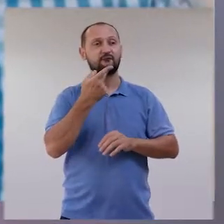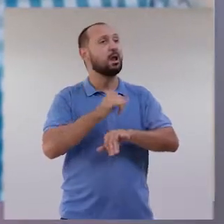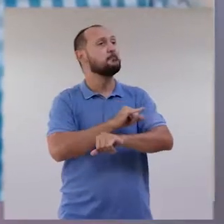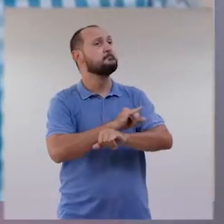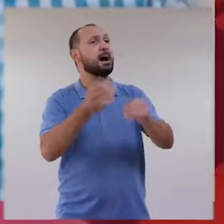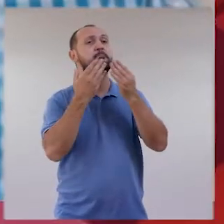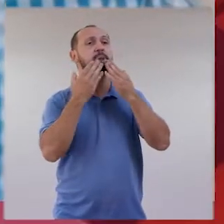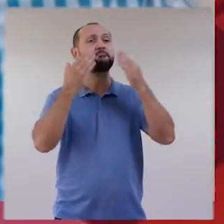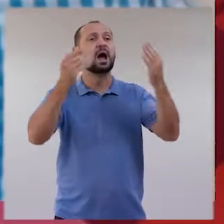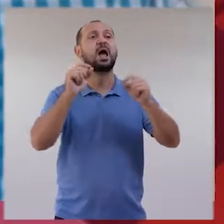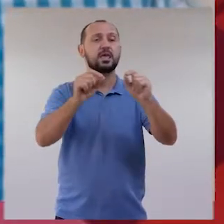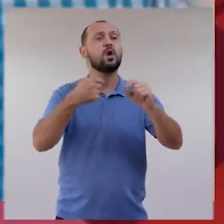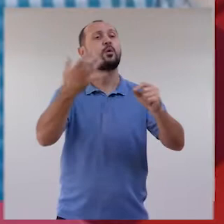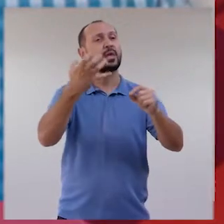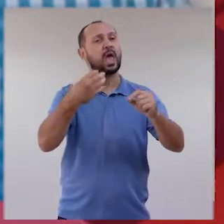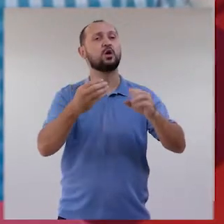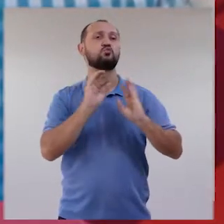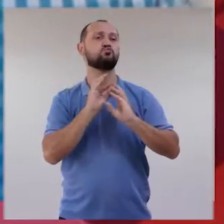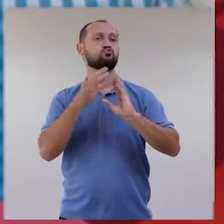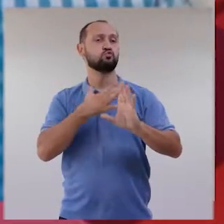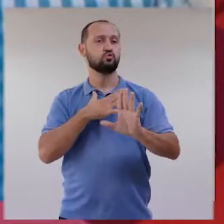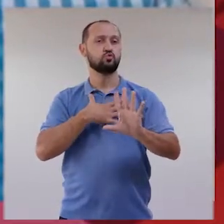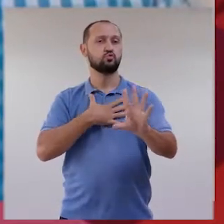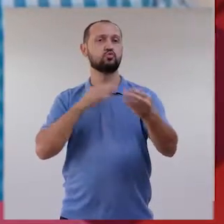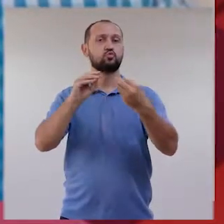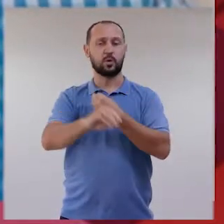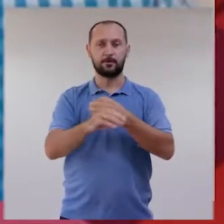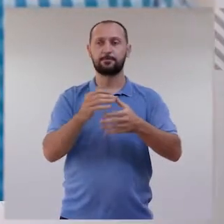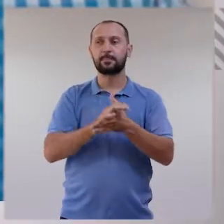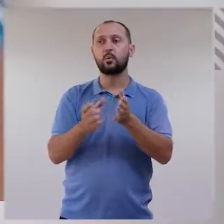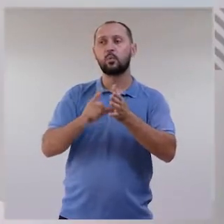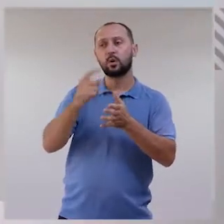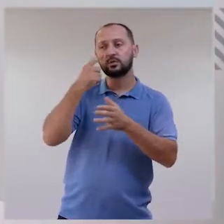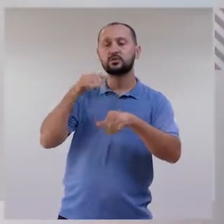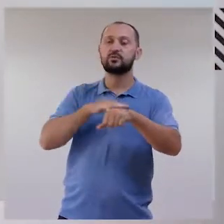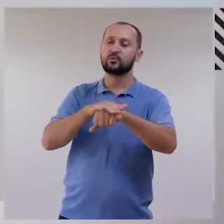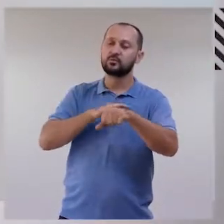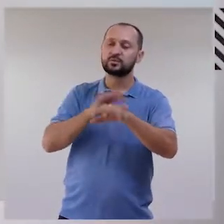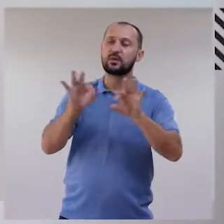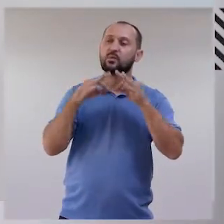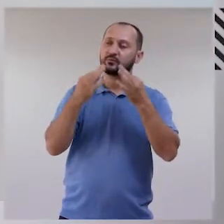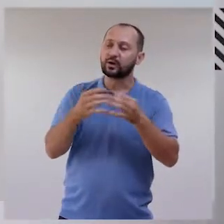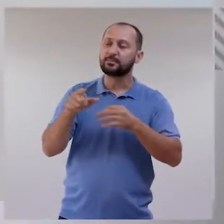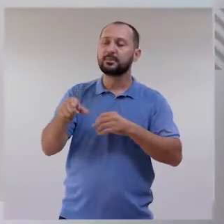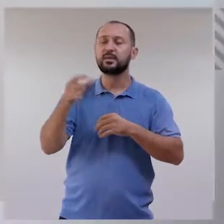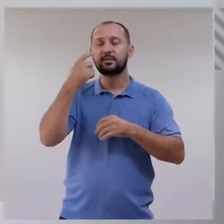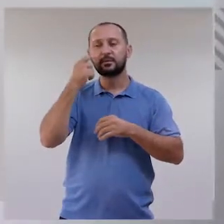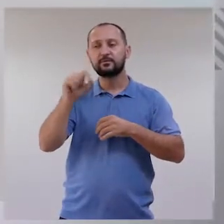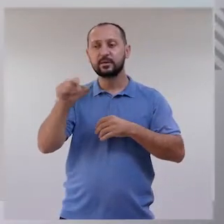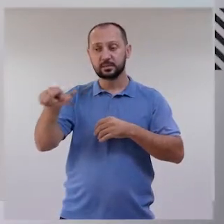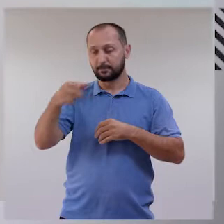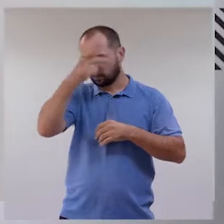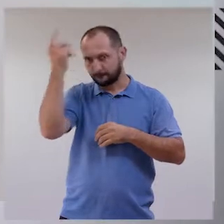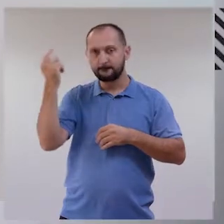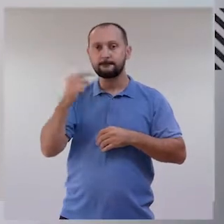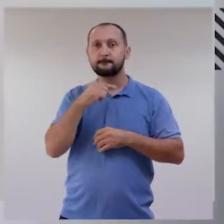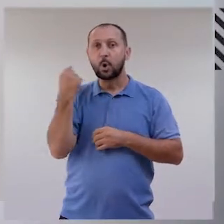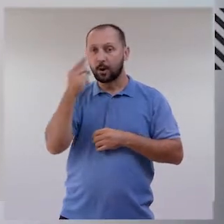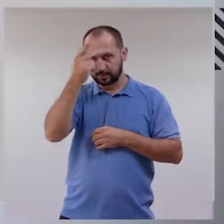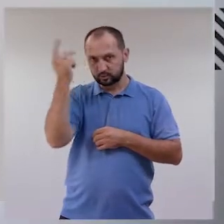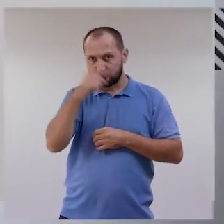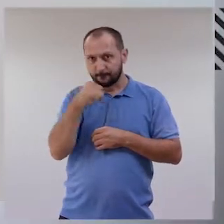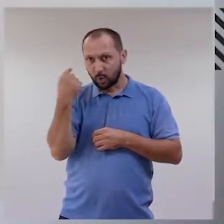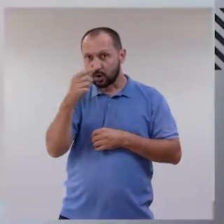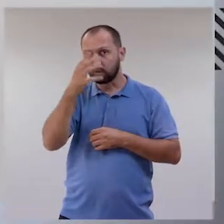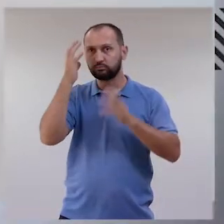tornar um doador. Então, quando a gente tem uma morte encefálica, a gente vai fazer uma entrevista familiar, conversar com a família, ver se a